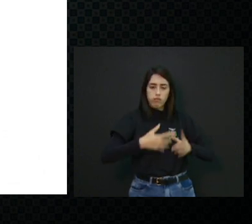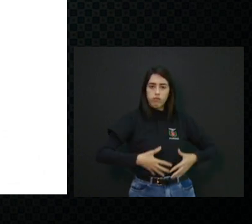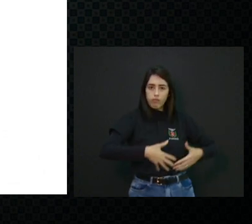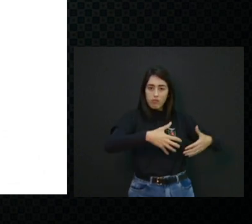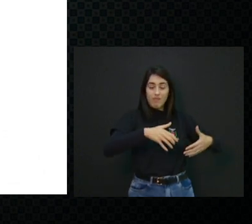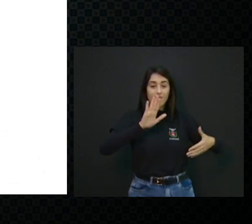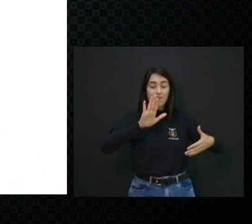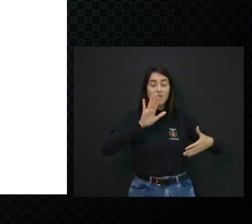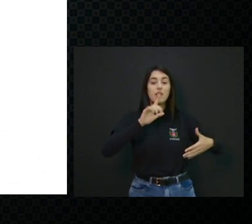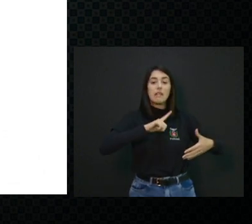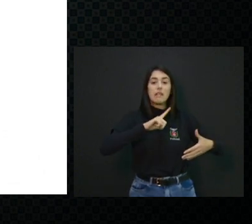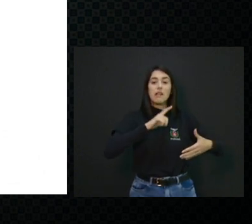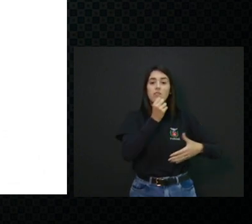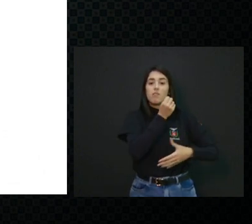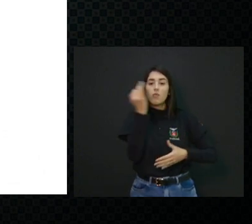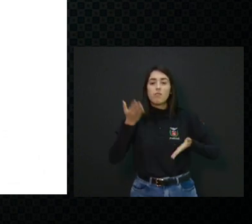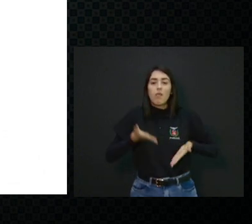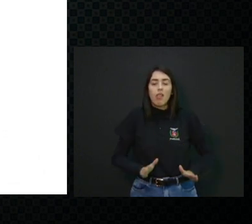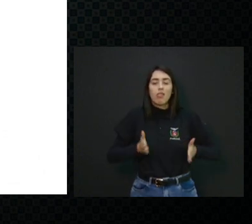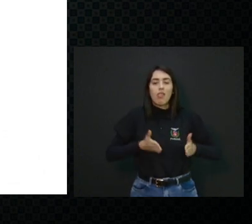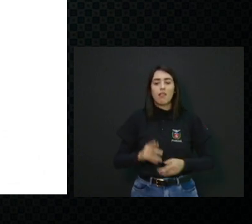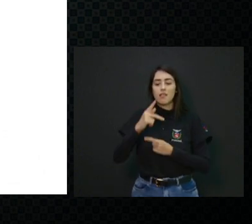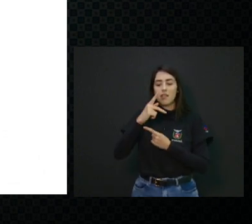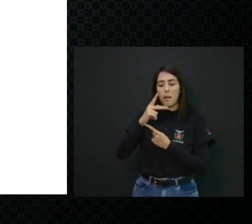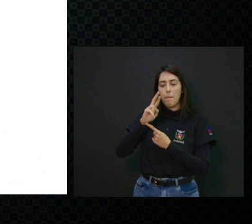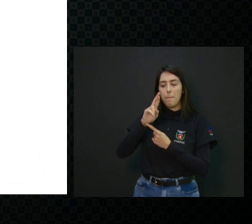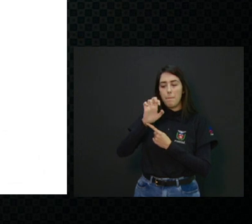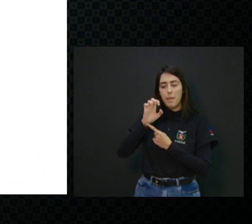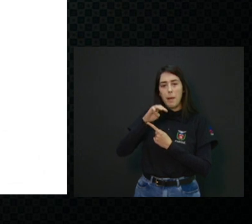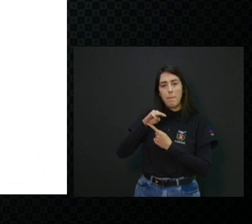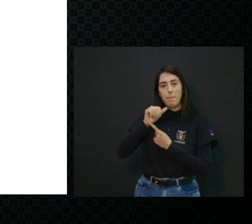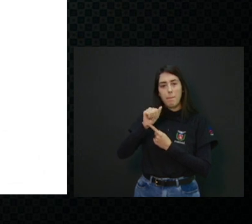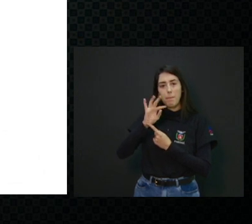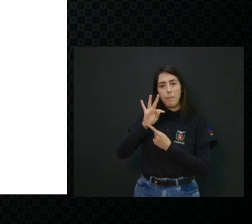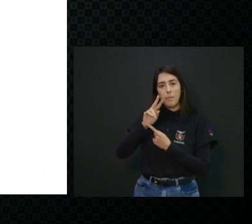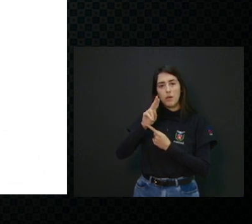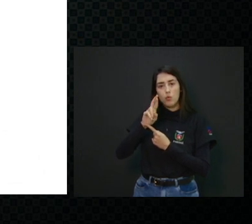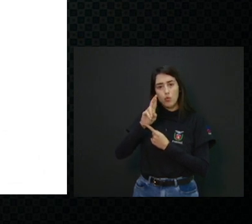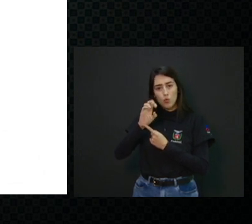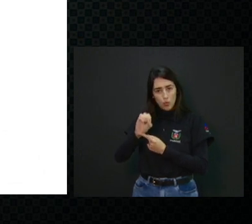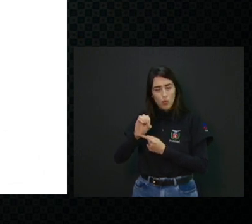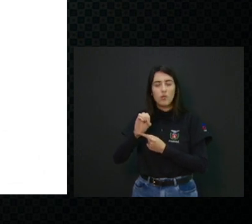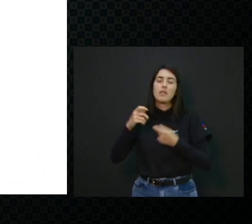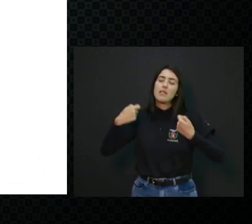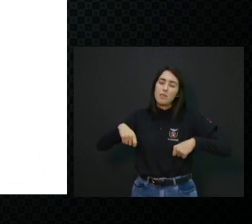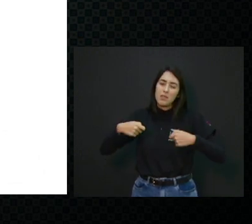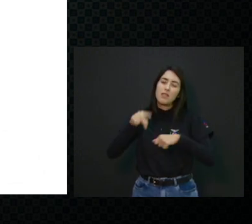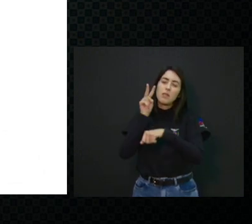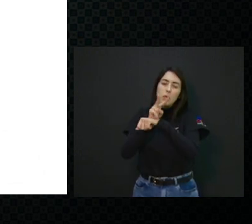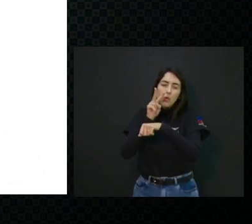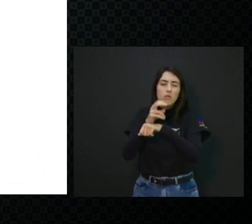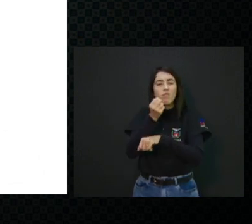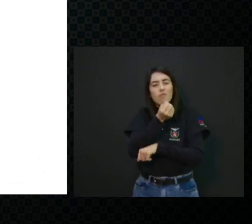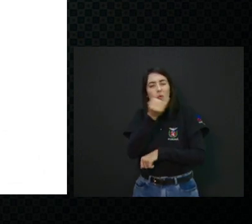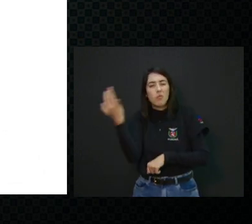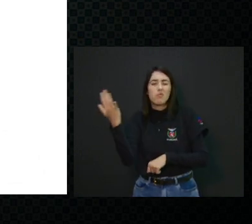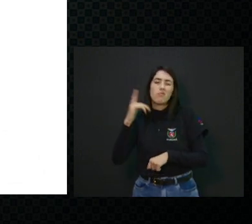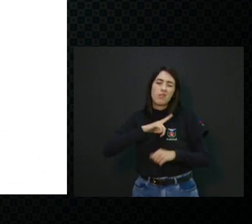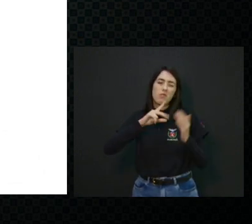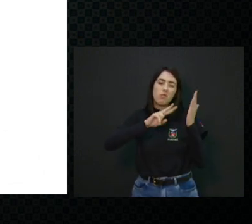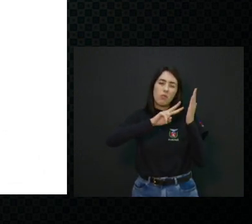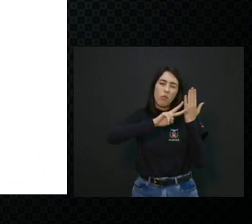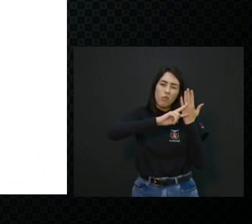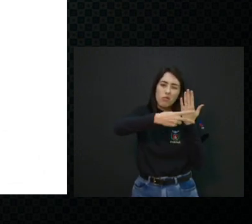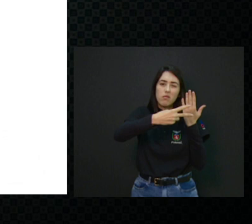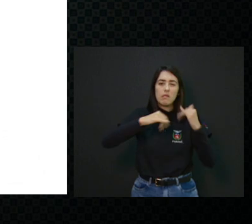vilã. Então, a gente sabe que um bebê prematuro requer muitos cuidados, né? Alguns ficam com sequelas, e principalmente